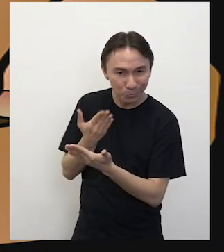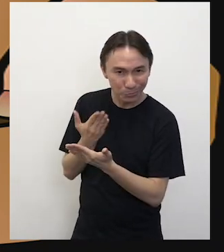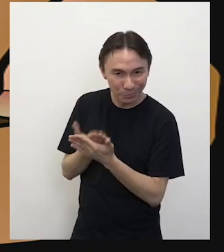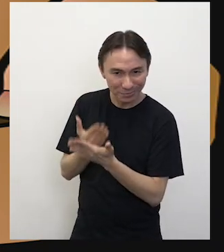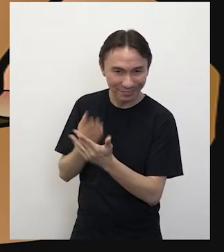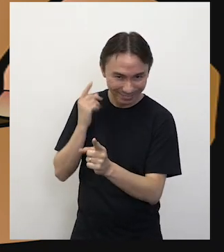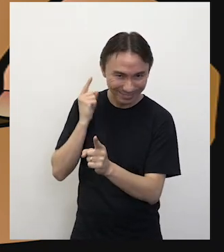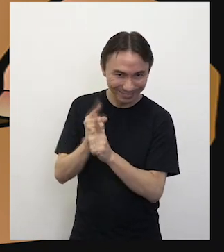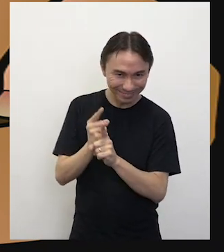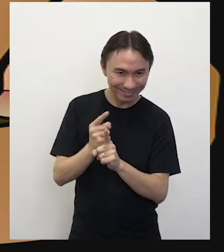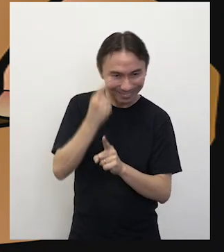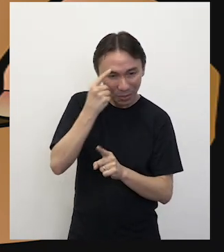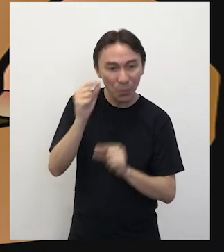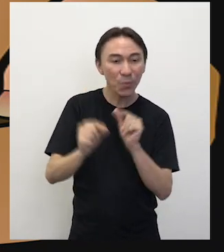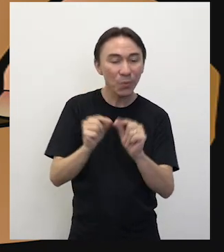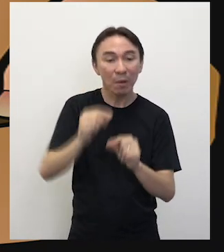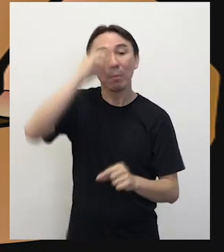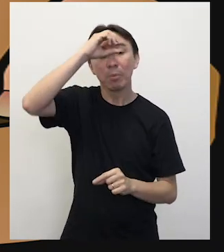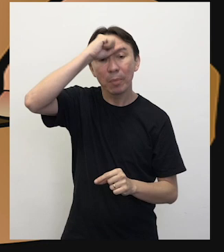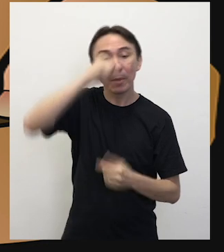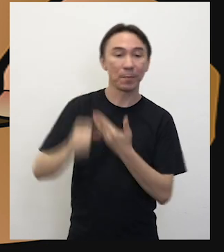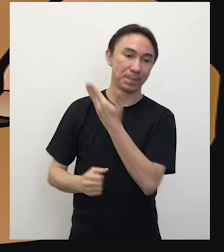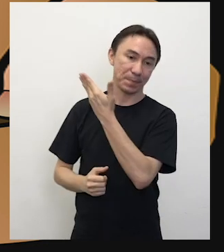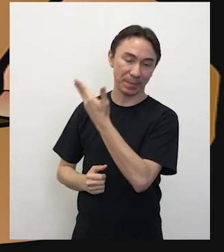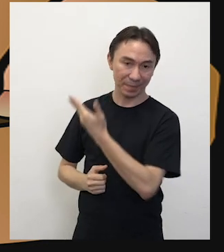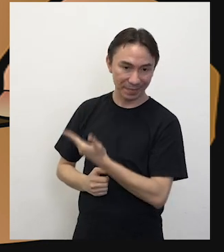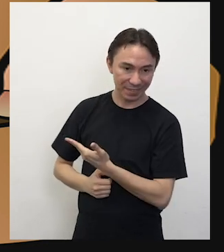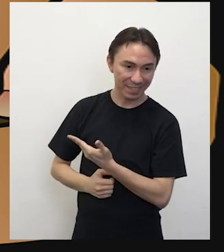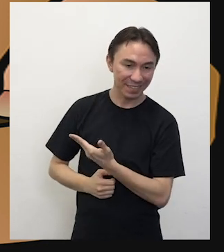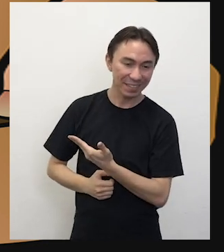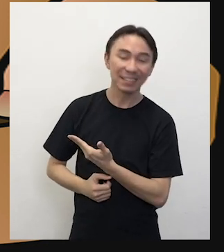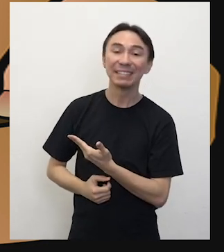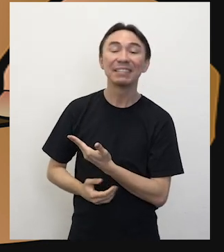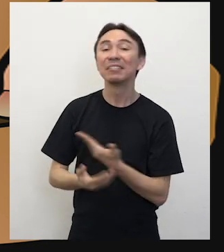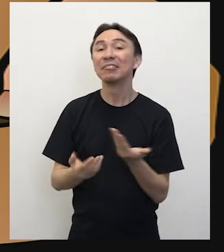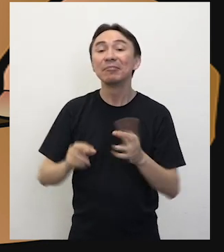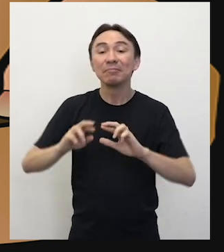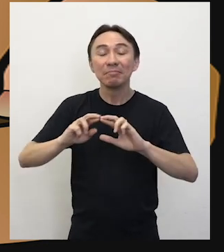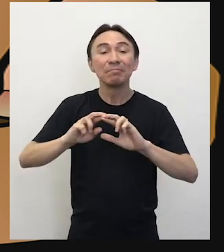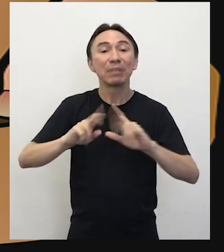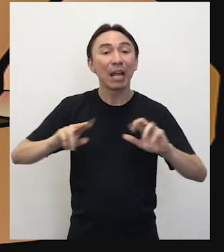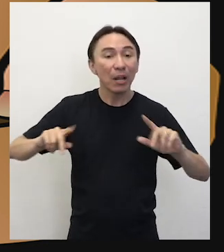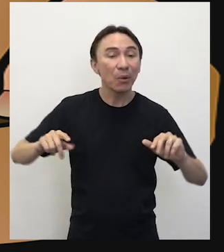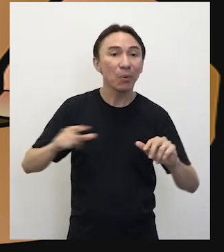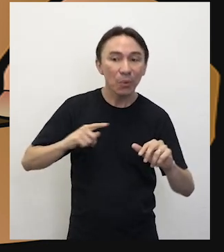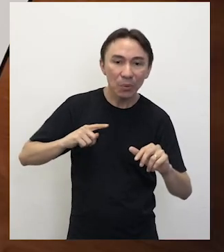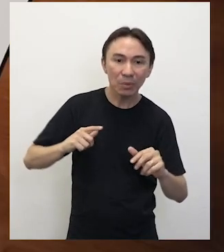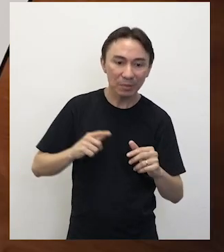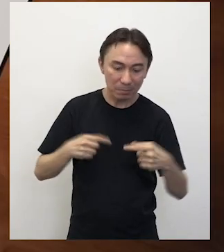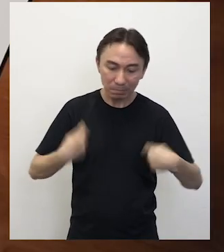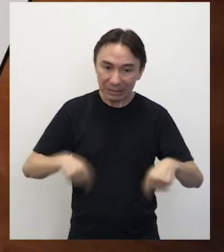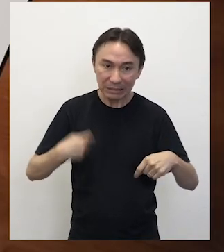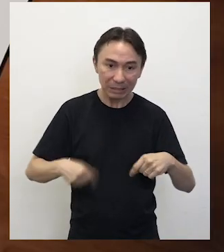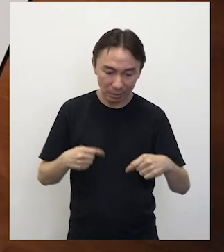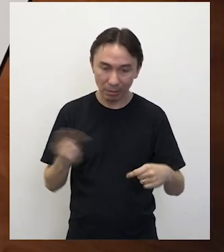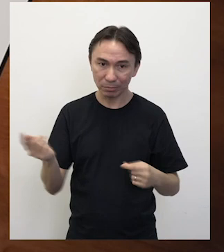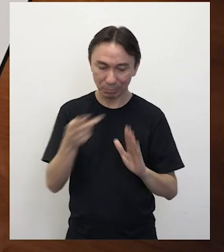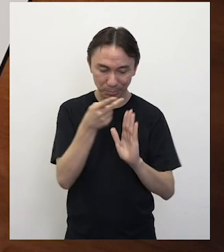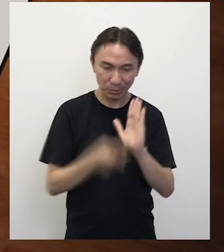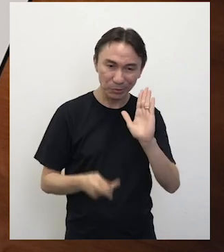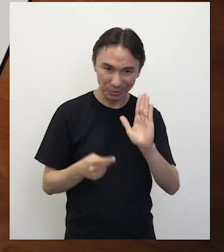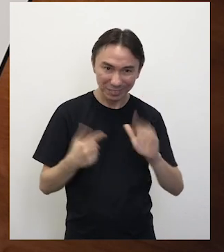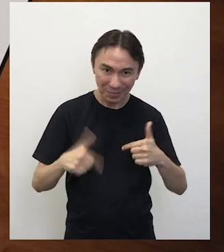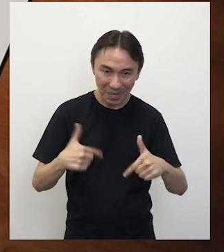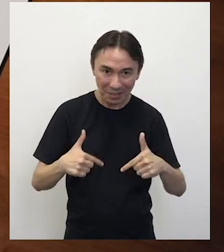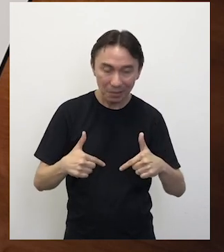nós aprendemos como identificar os recursos necessários para a execução do nosso projeto. Também